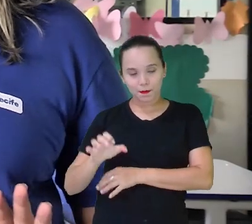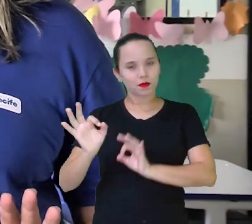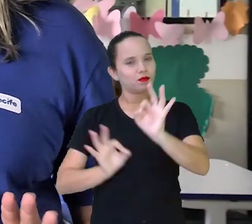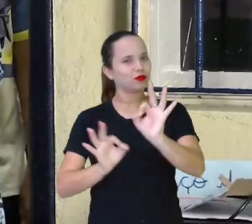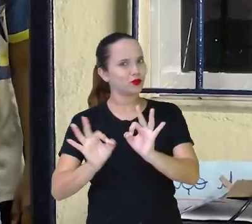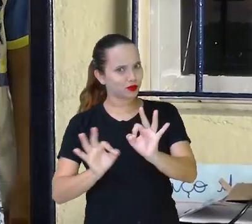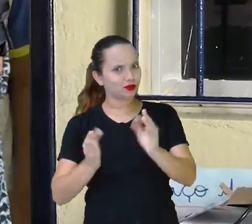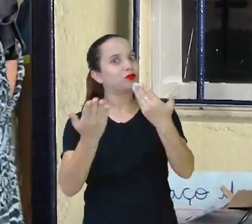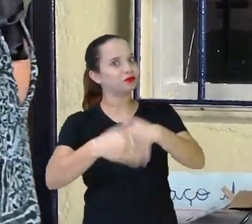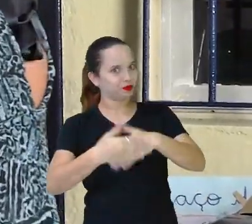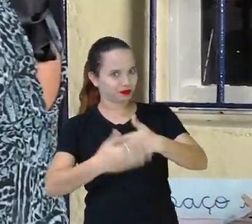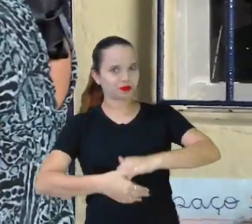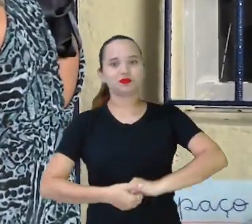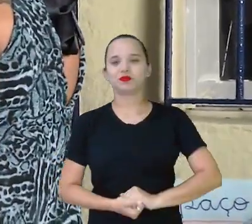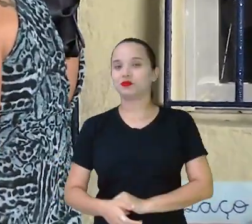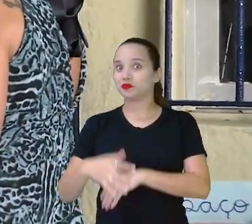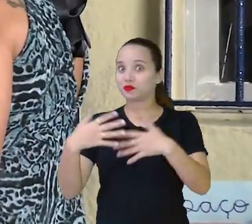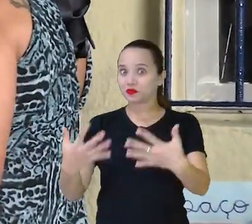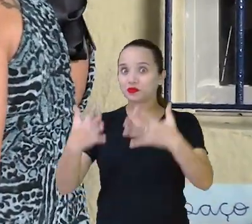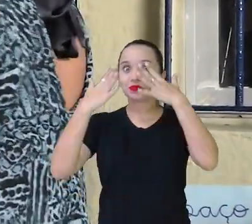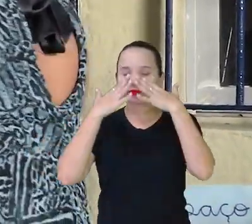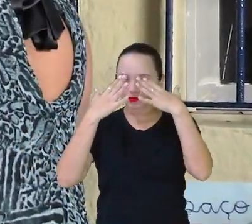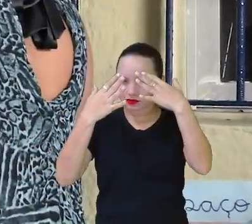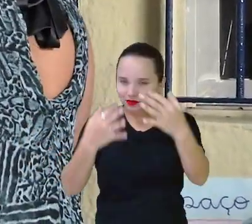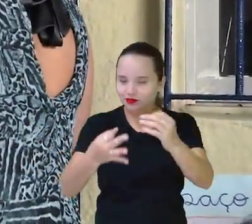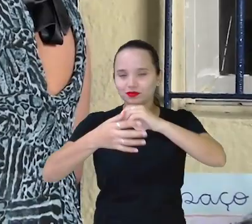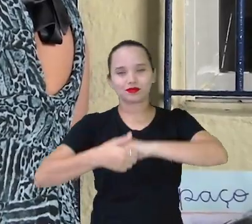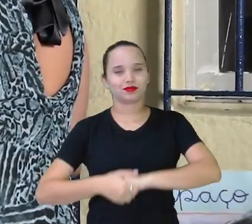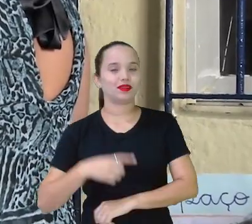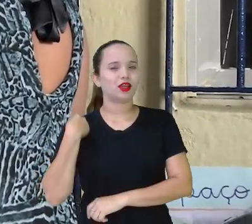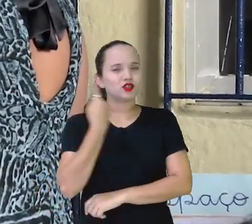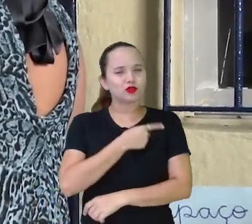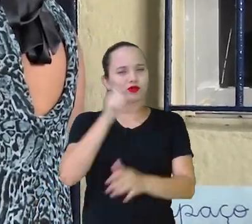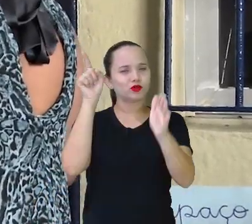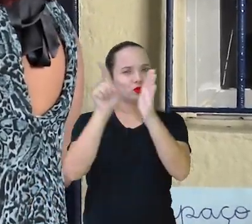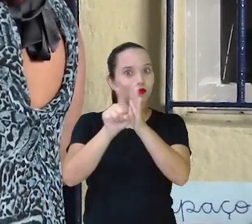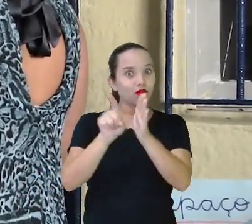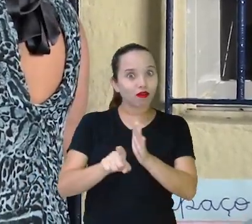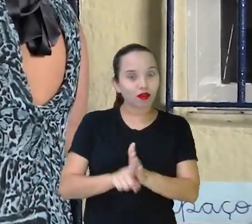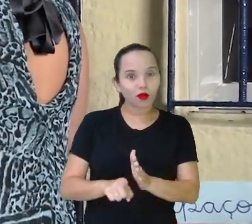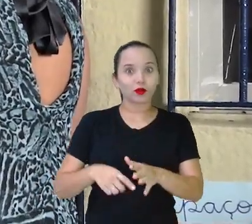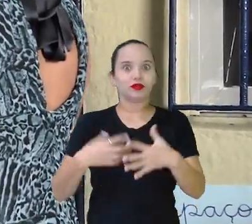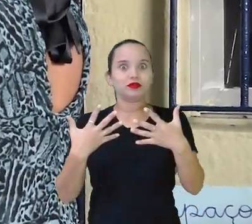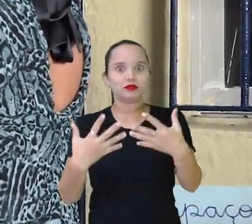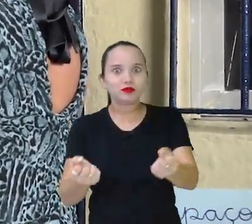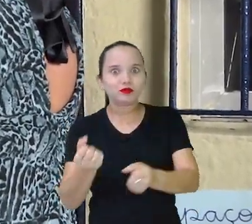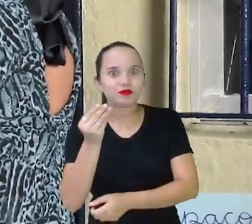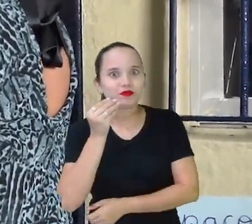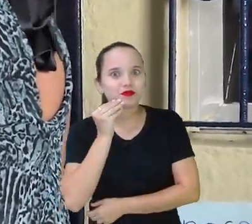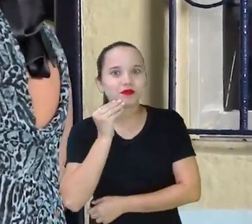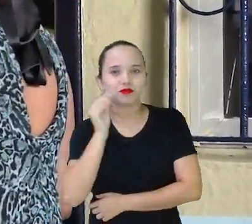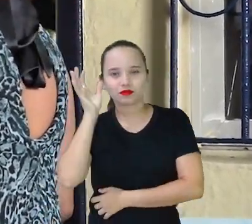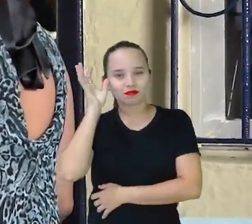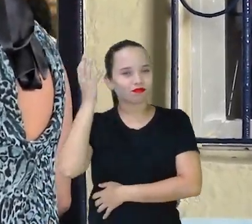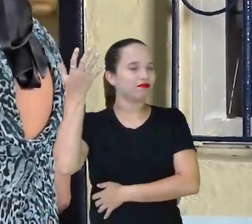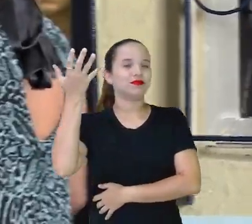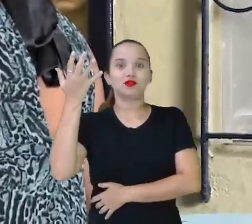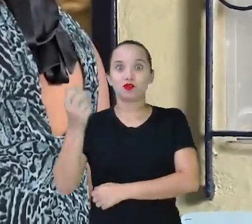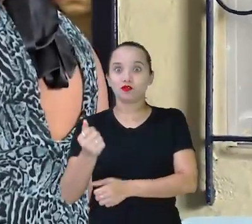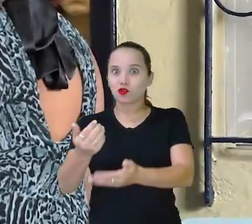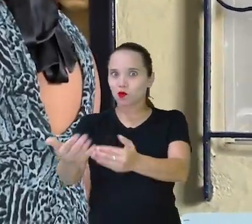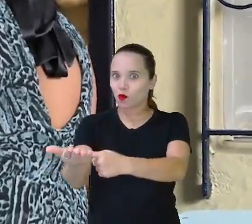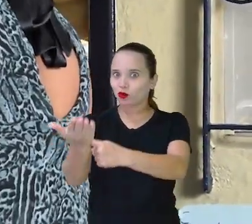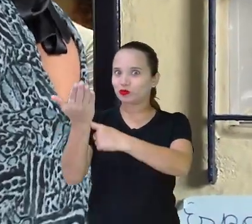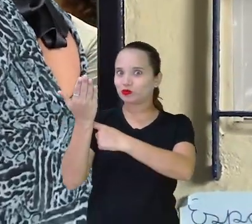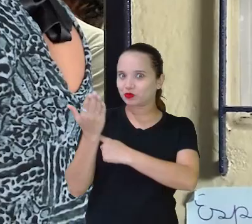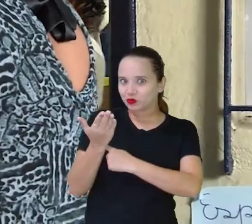para essa prova. Então, ó, fica bem atento às nossas questões que vamos tentar resolver aqui com a ajuda desses alunos